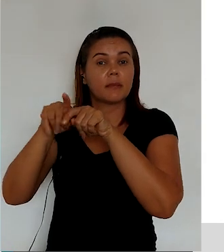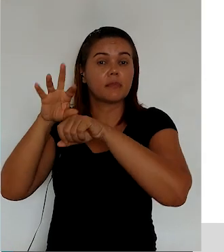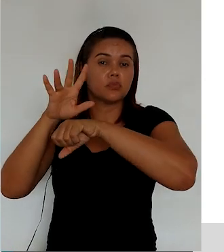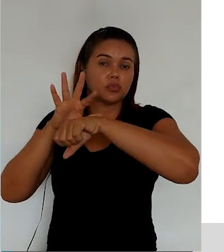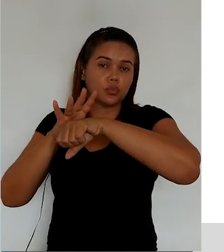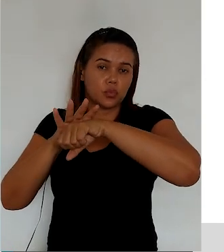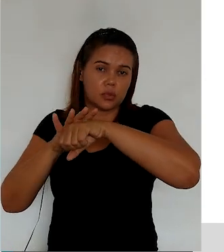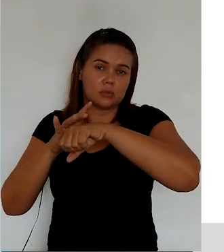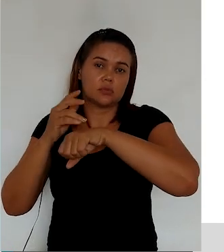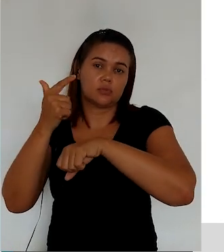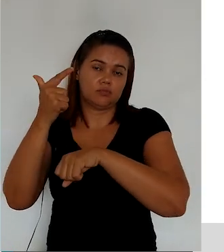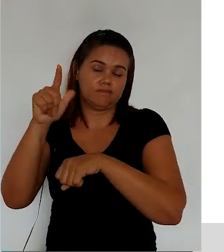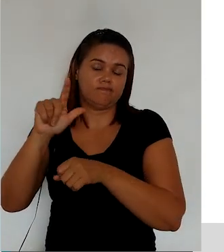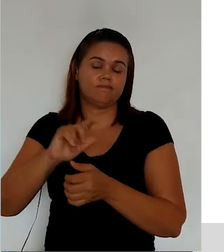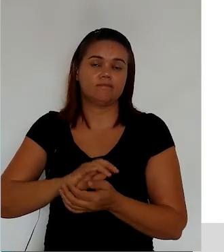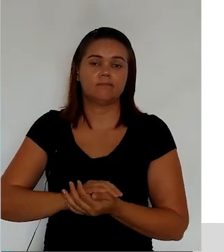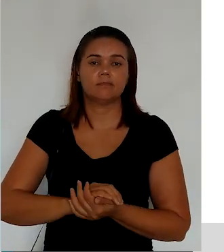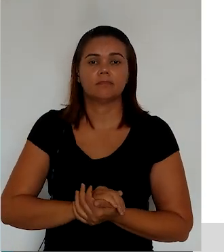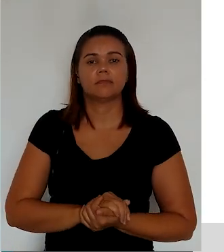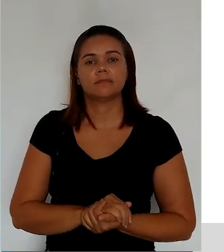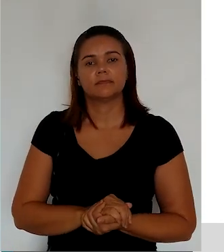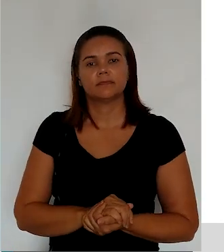agentes infecciosos.